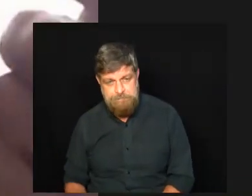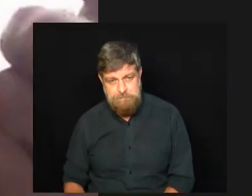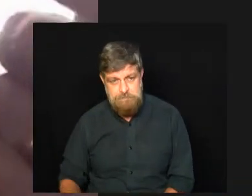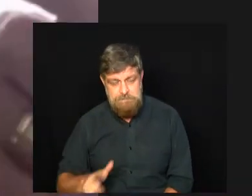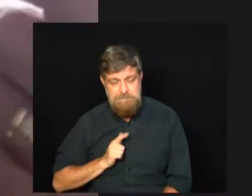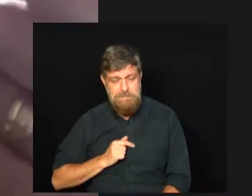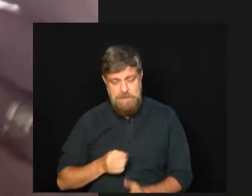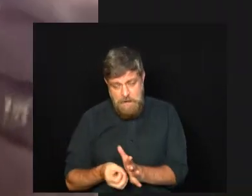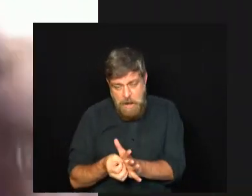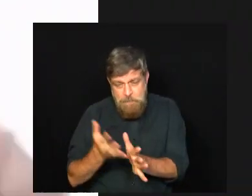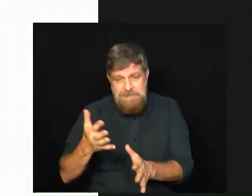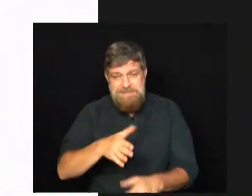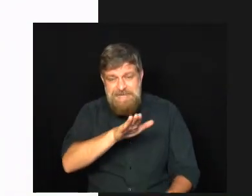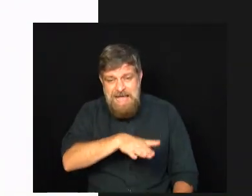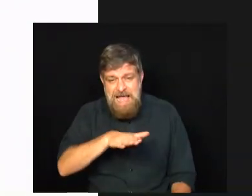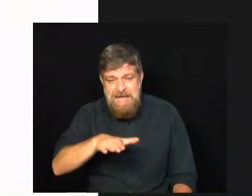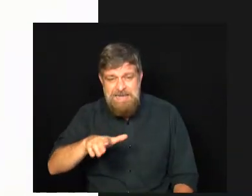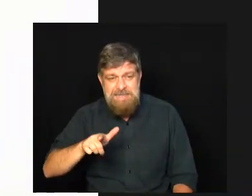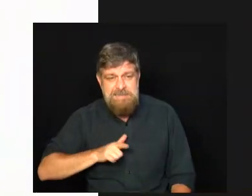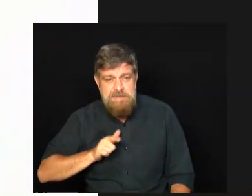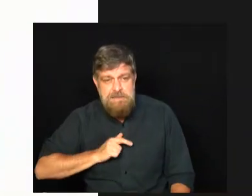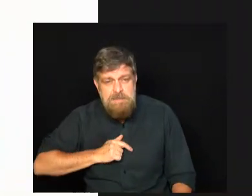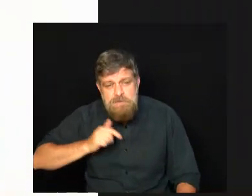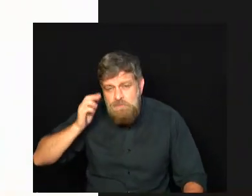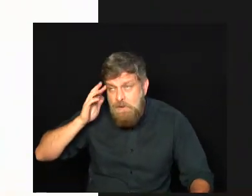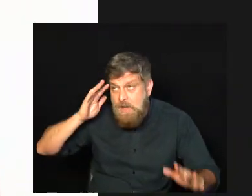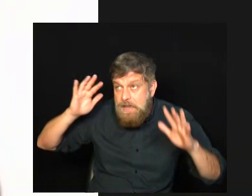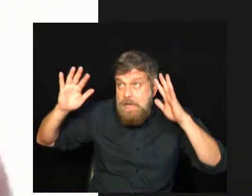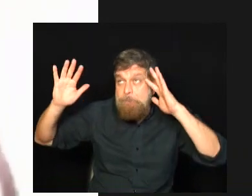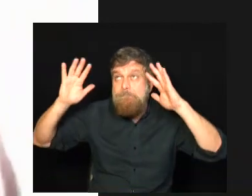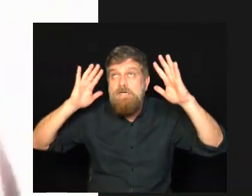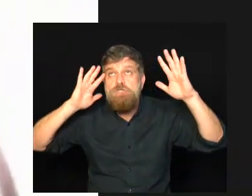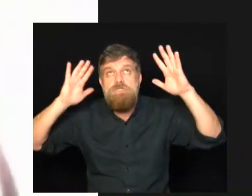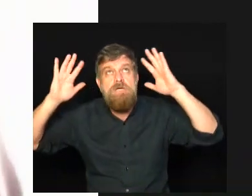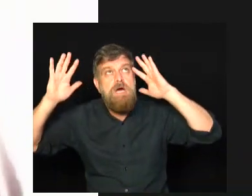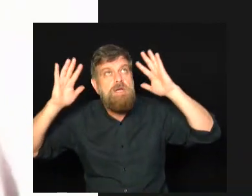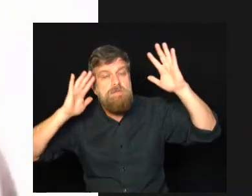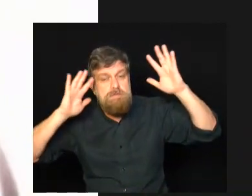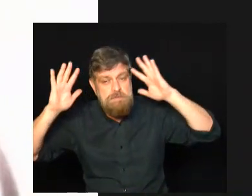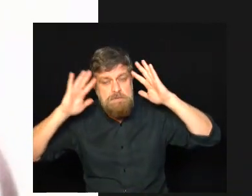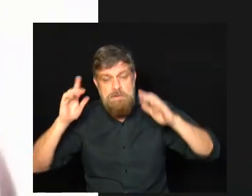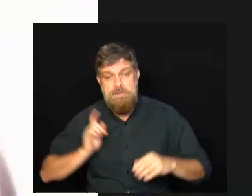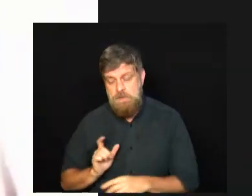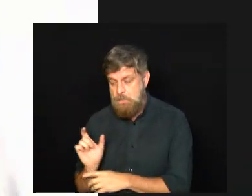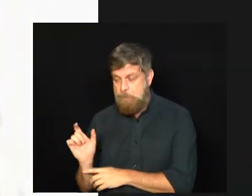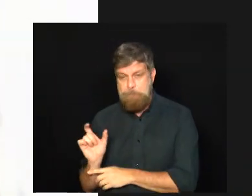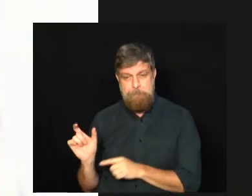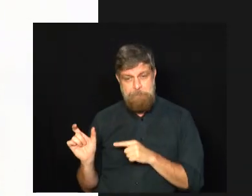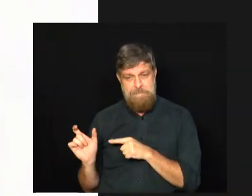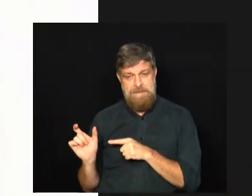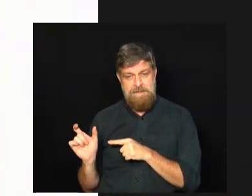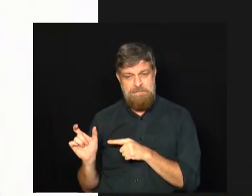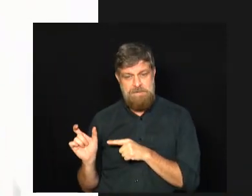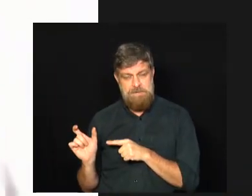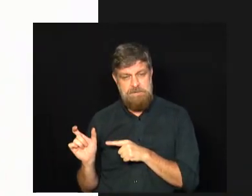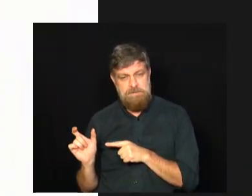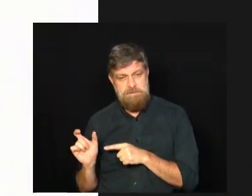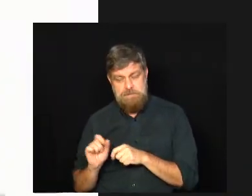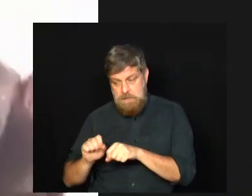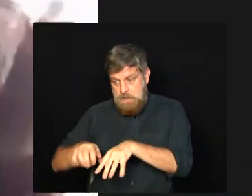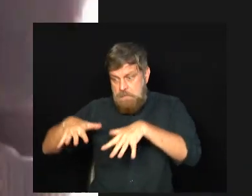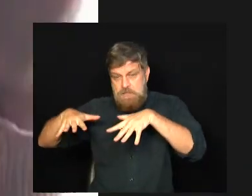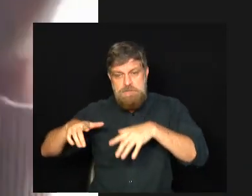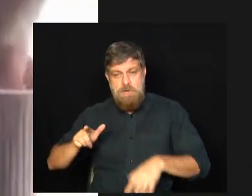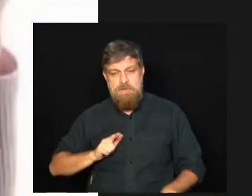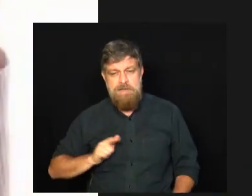muitas vezes no plano do imaginário. Veja como funciona. Tem uma palavra que é mágica. Faz